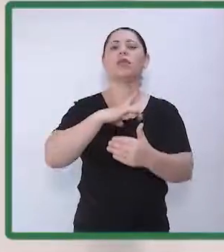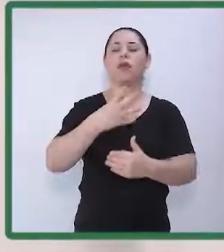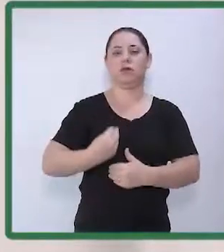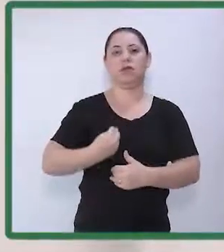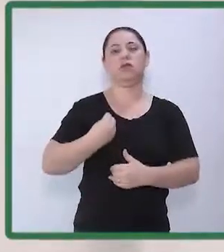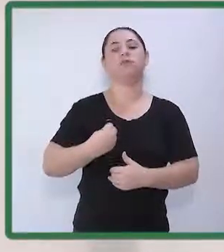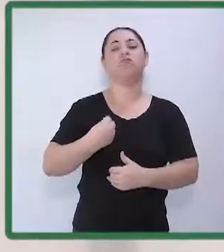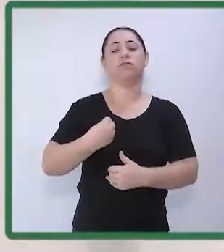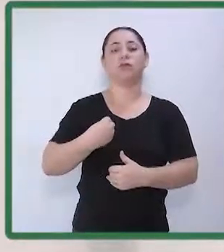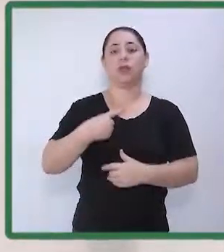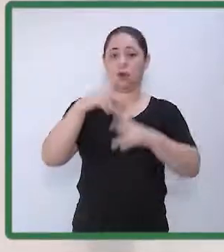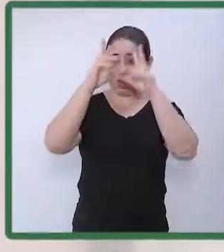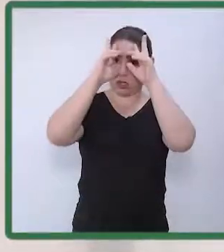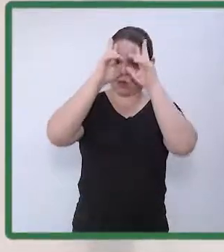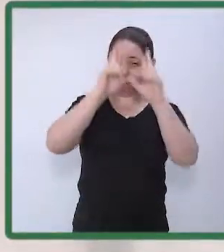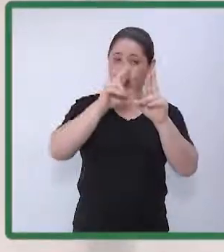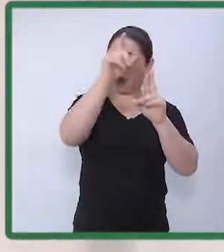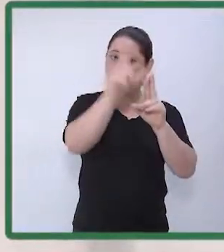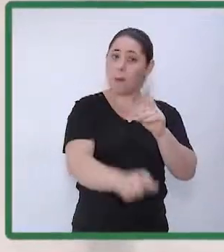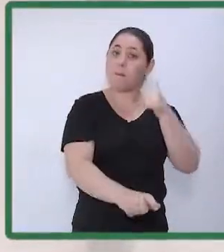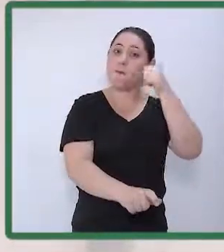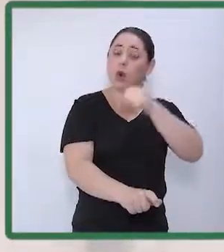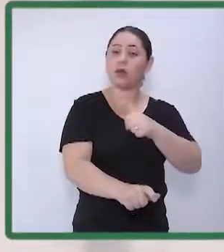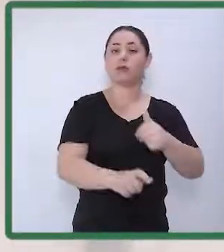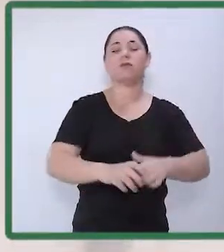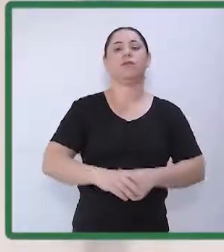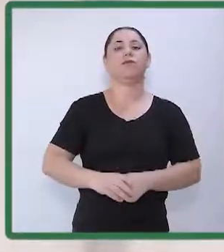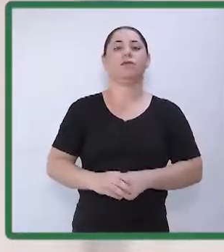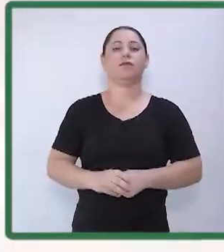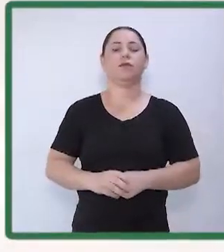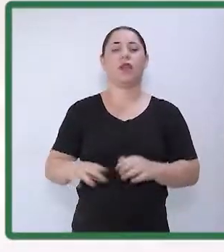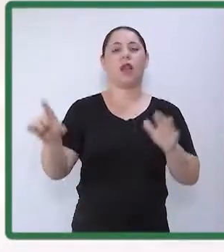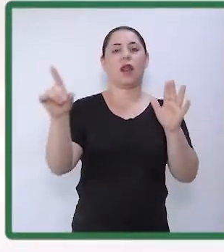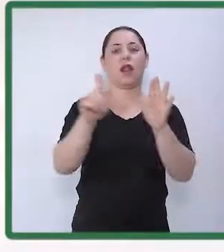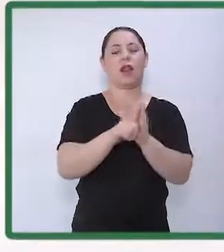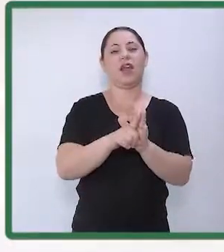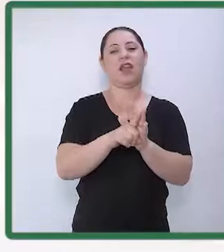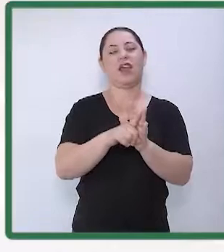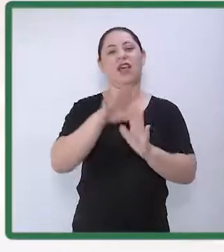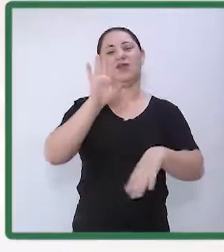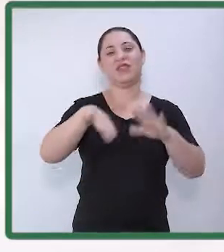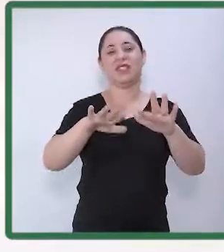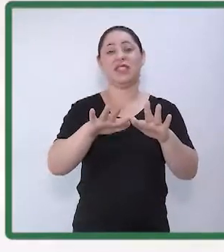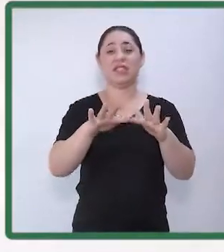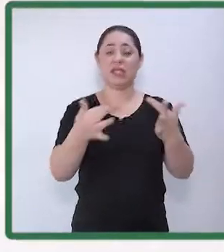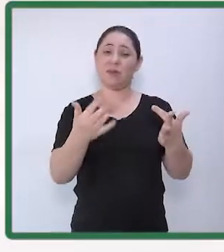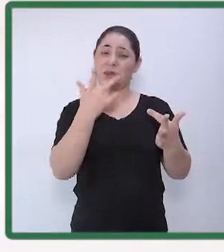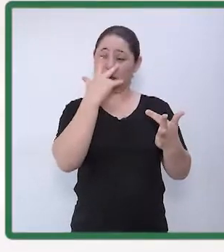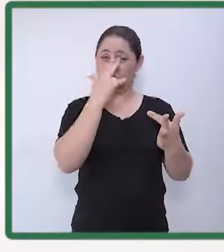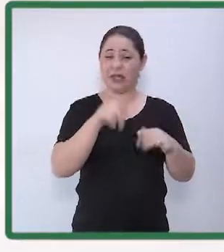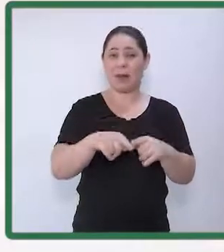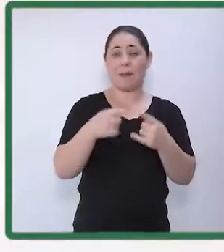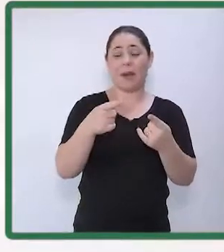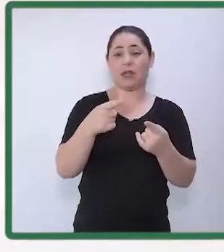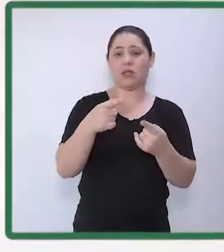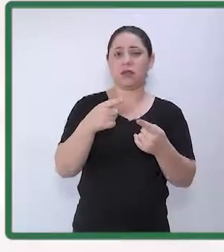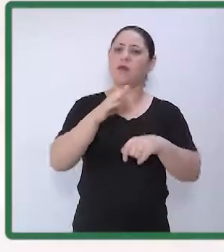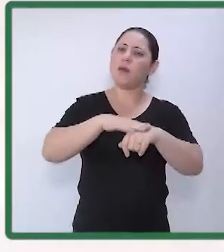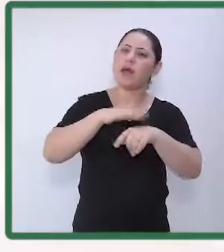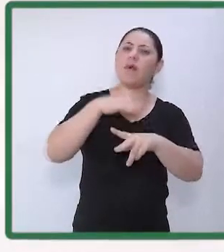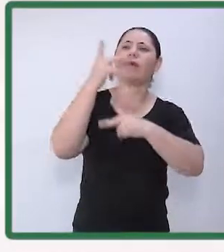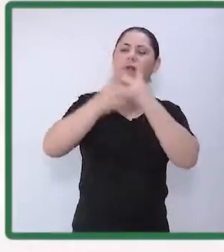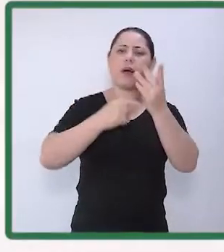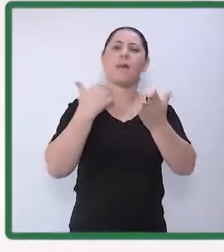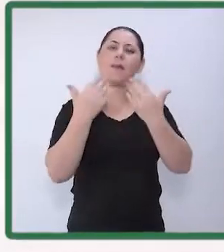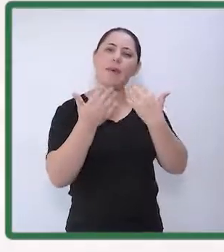que existir o respeito às nossas mulheres. Leis às vezes que parecem até simples, né, deputada? Mas quanto mais se